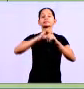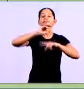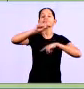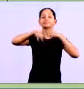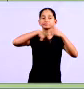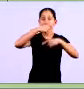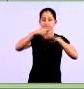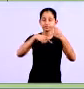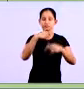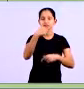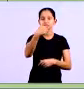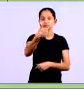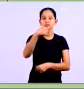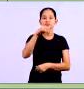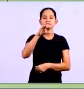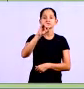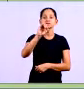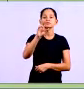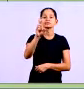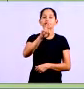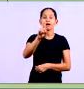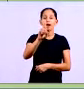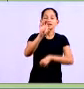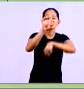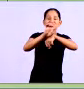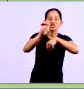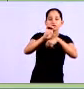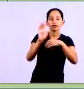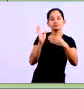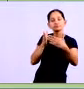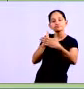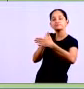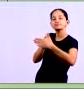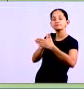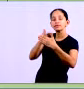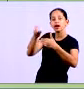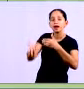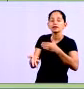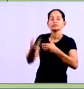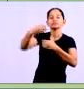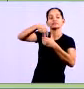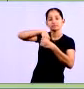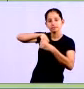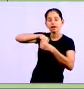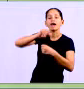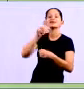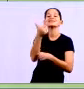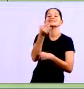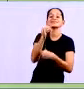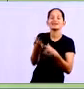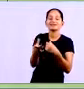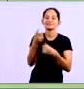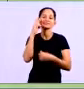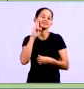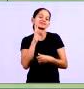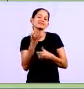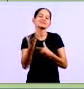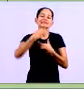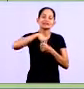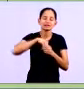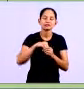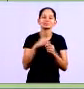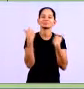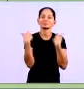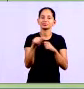R$100 que você paga na barreira também viram ICMS a recuperar. Correto? Também viram ICMS a recuperar